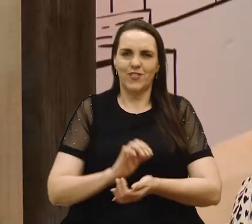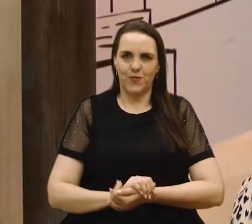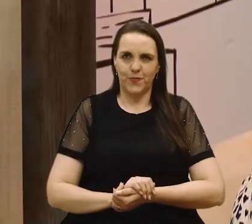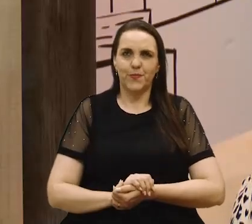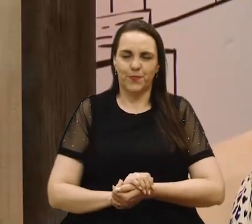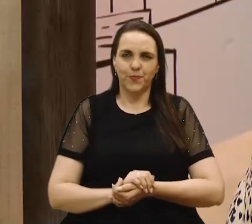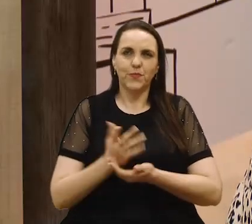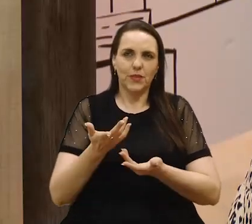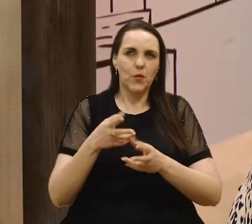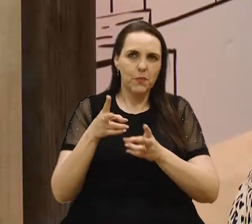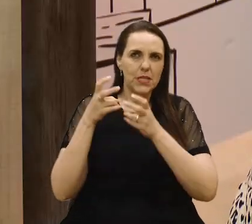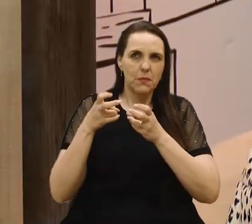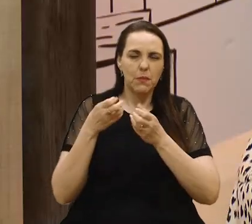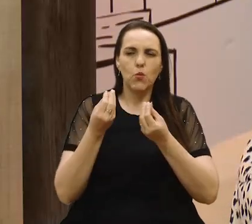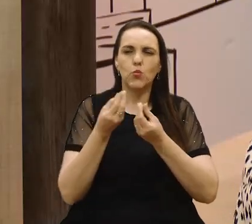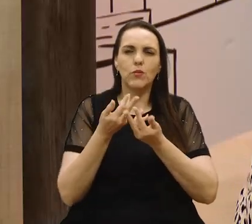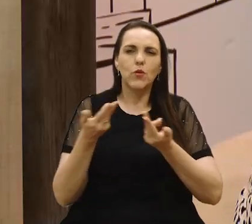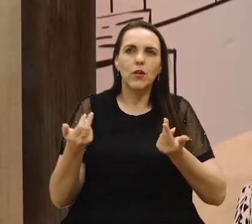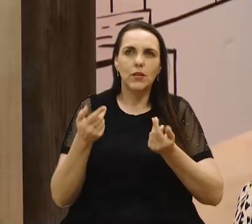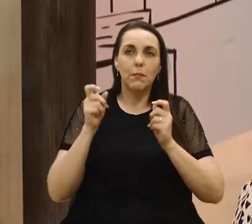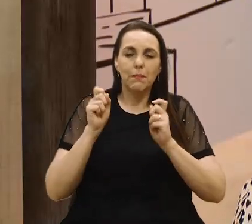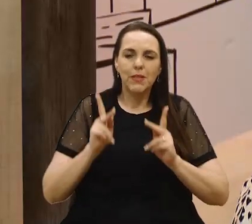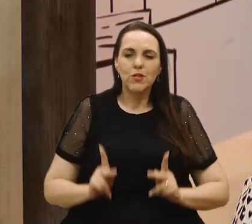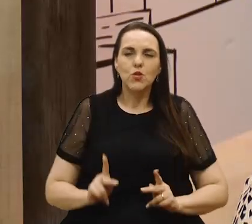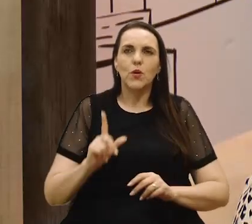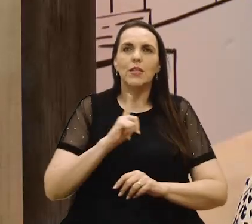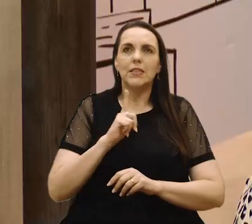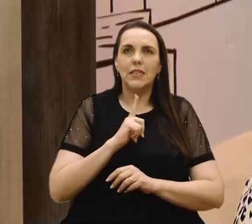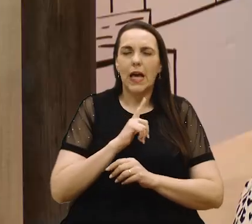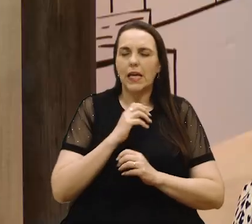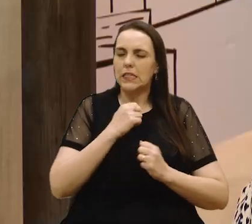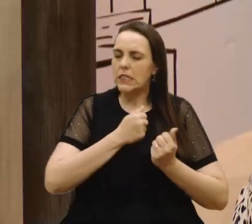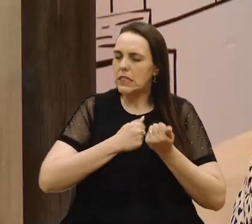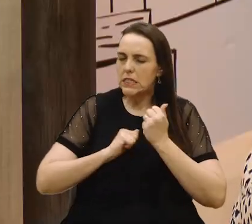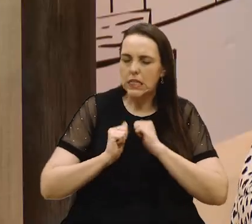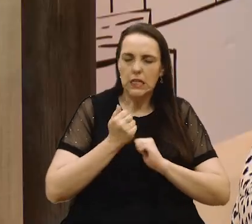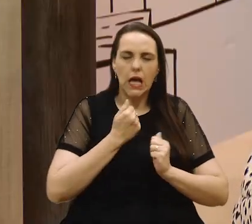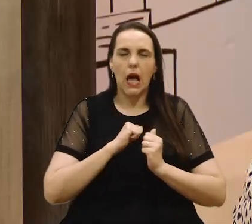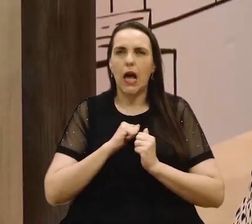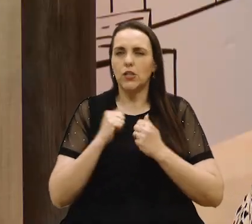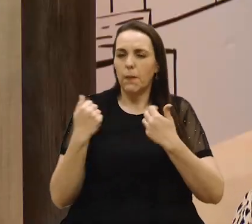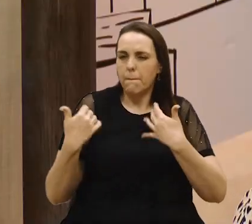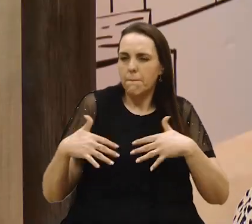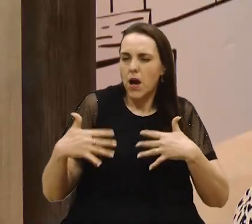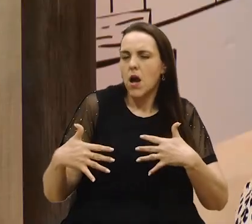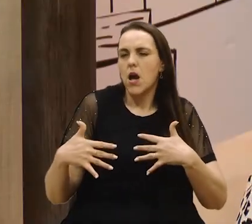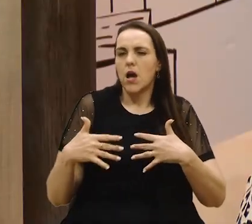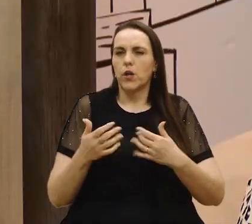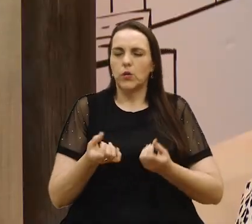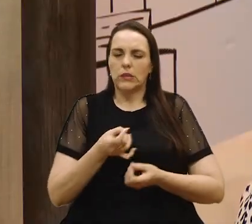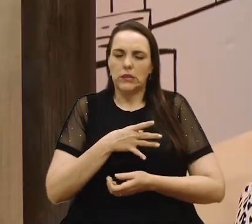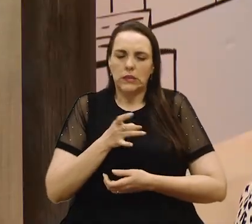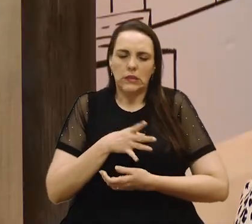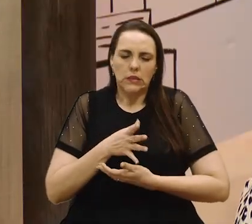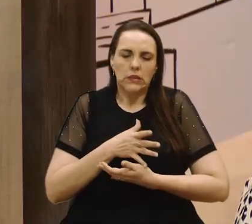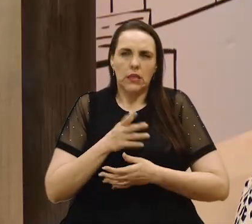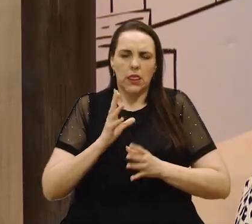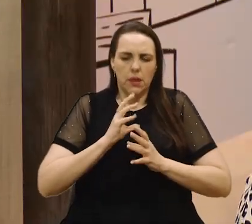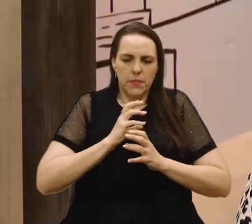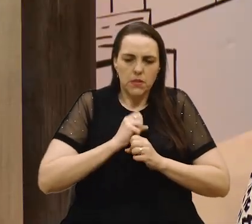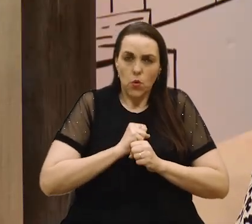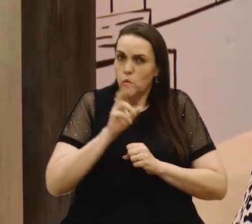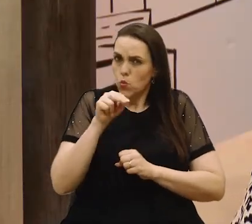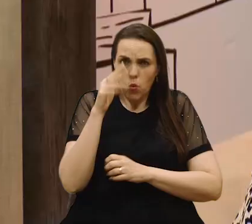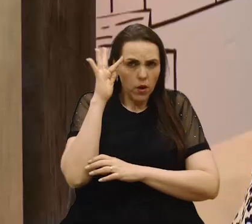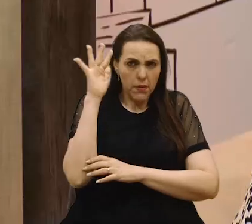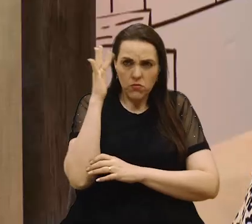verdade, né? Então a gente vê muitos casos de pessoas que vão ter alguma crise de ansiedade, uma crise de pânico, uma depressão, que